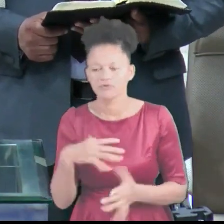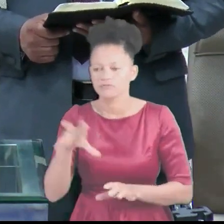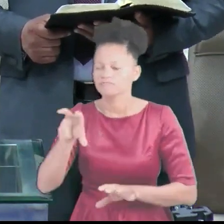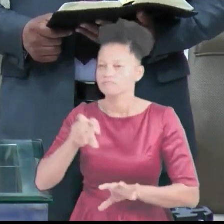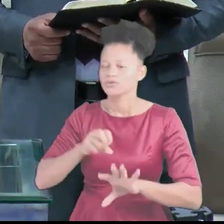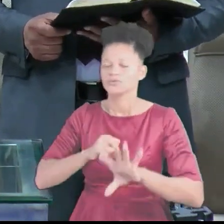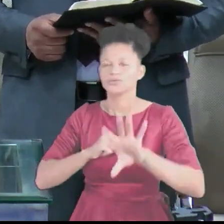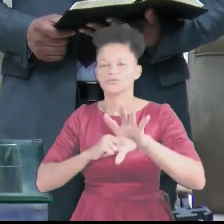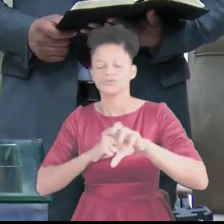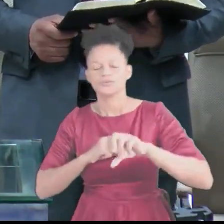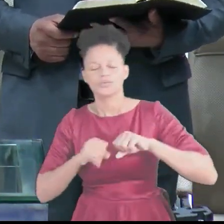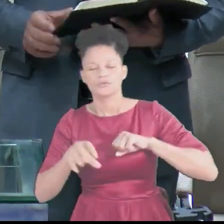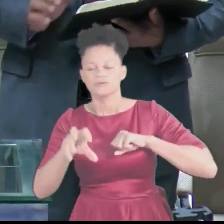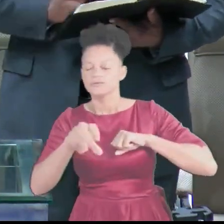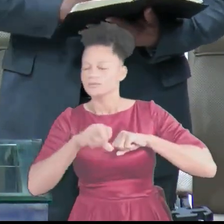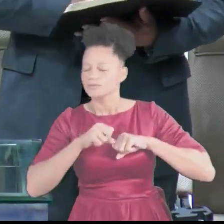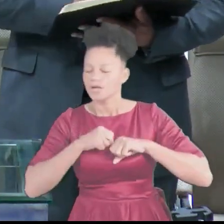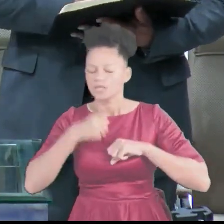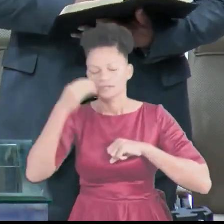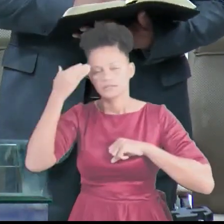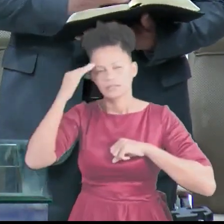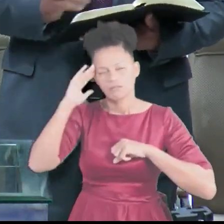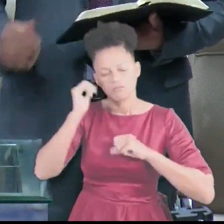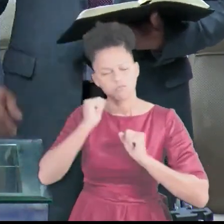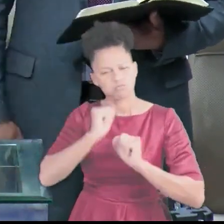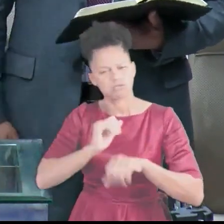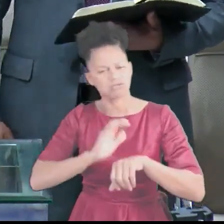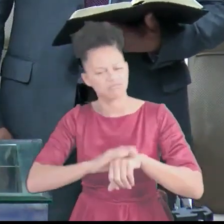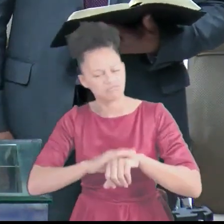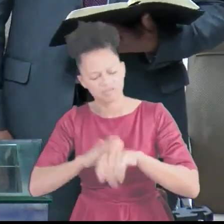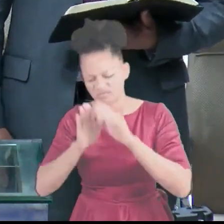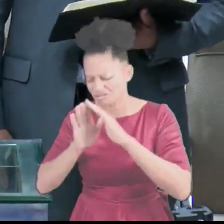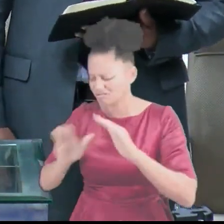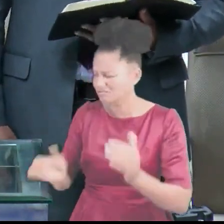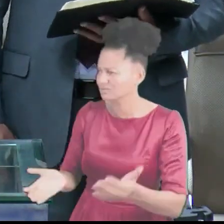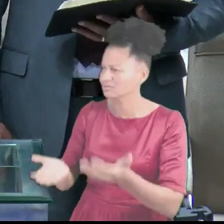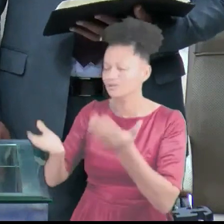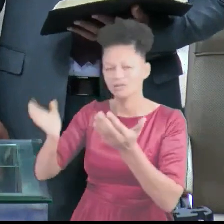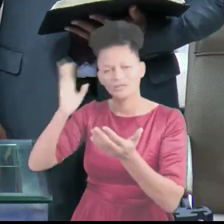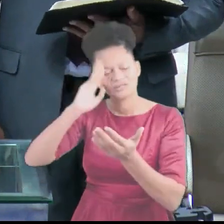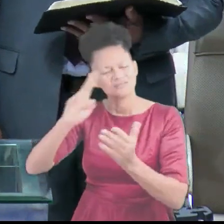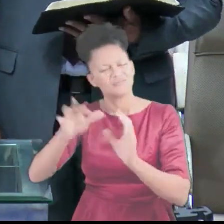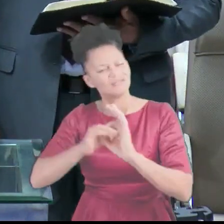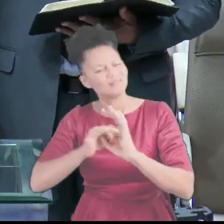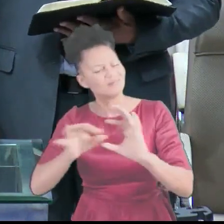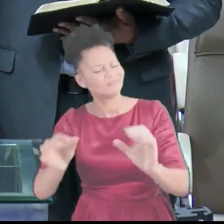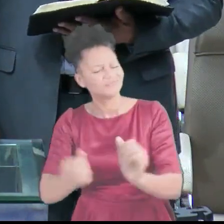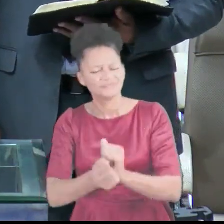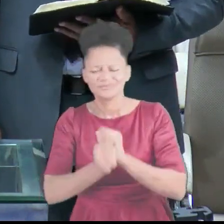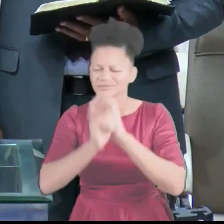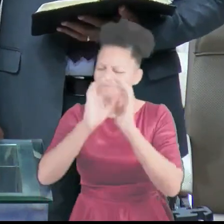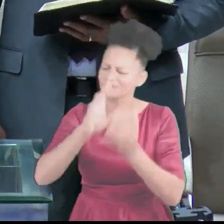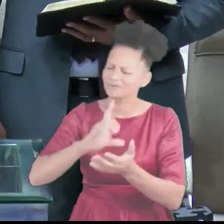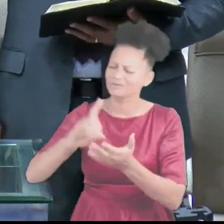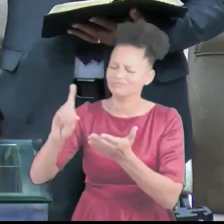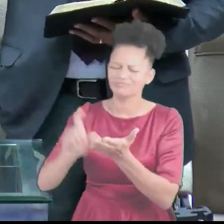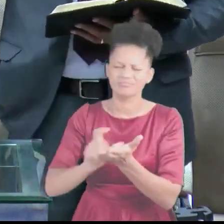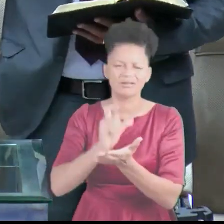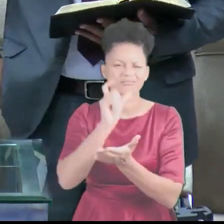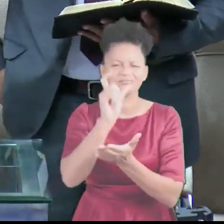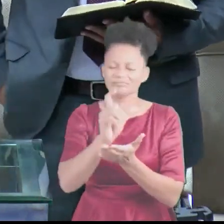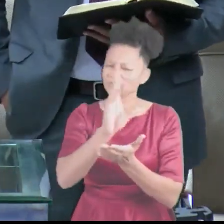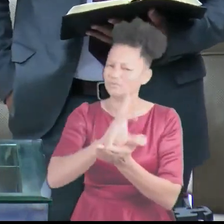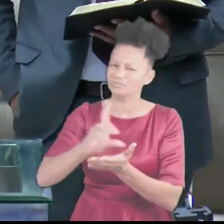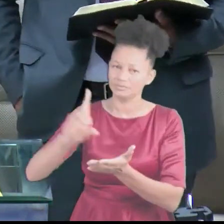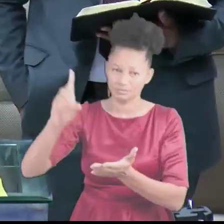recebendo a sua porção, você possa adorar o Senhor e glorificá-lo pela palavra de